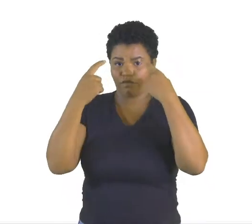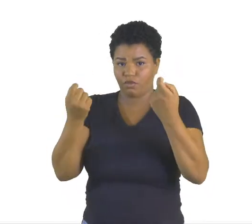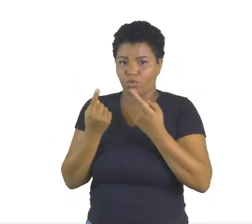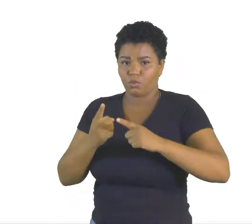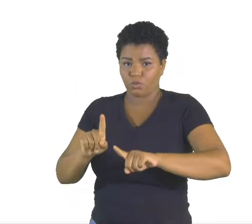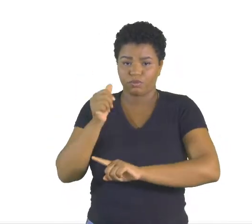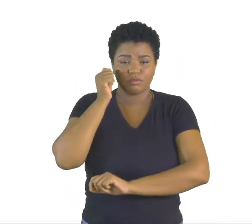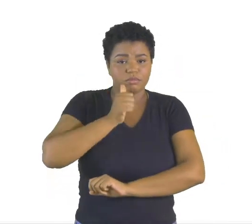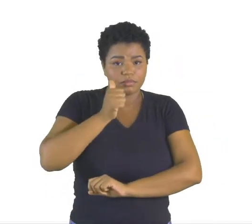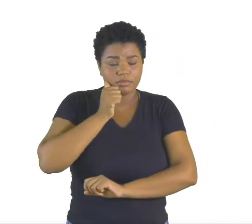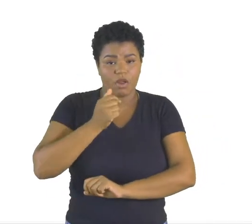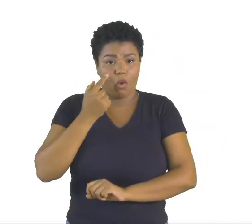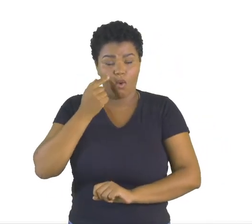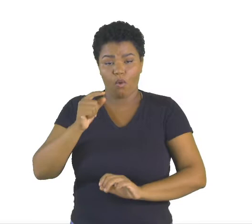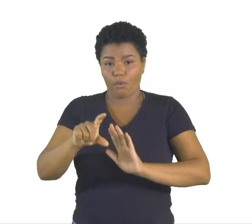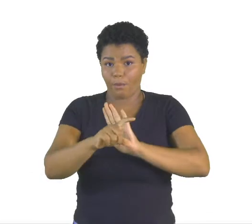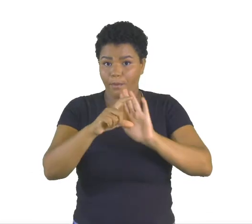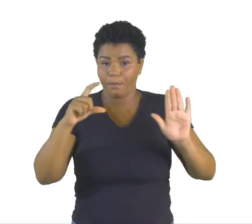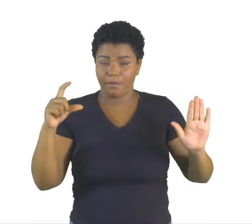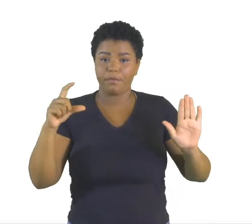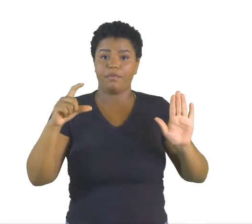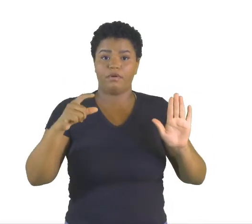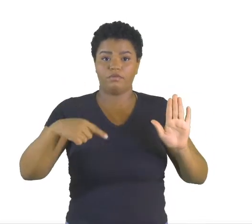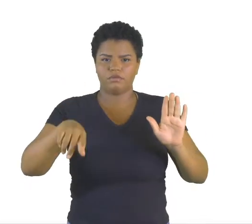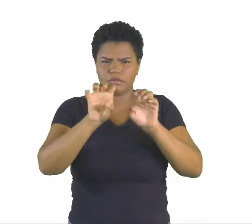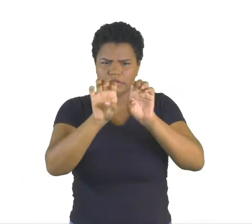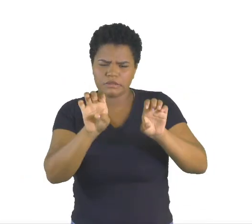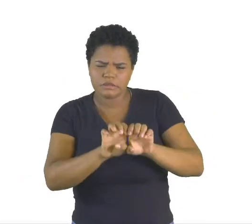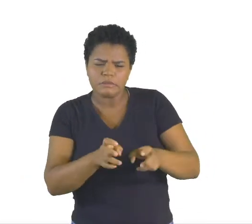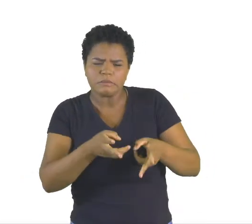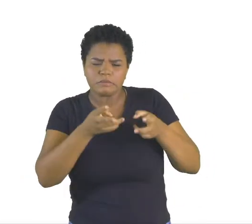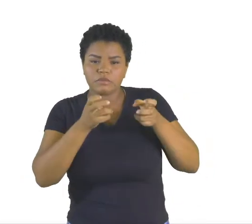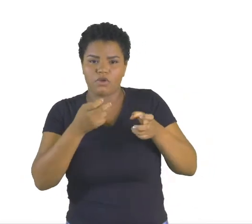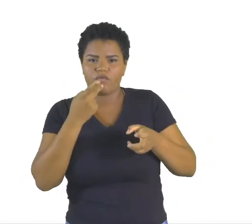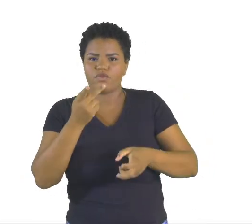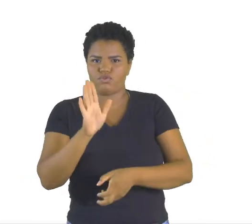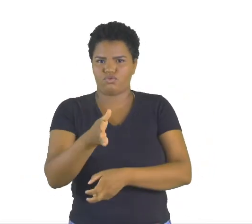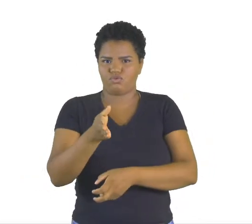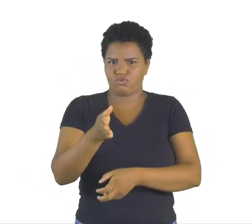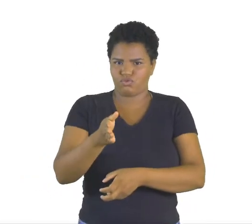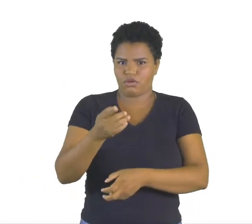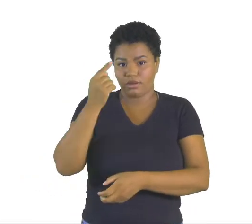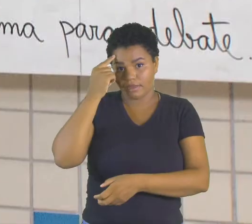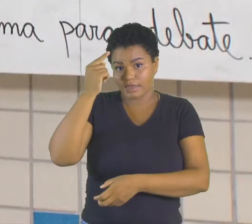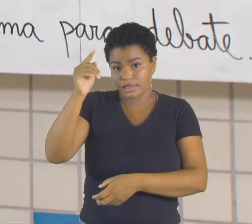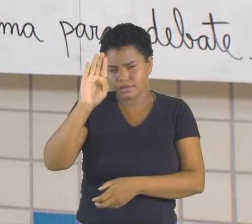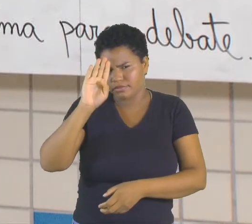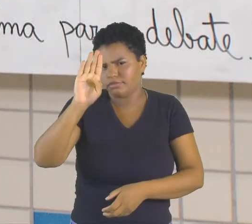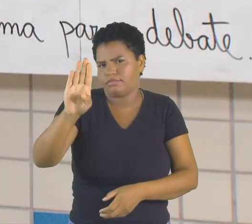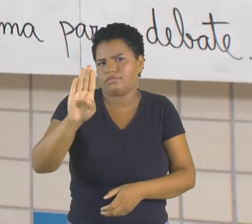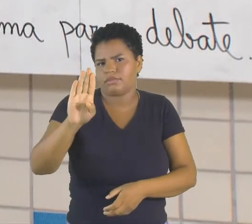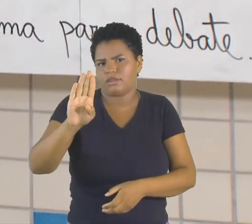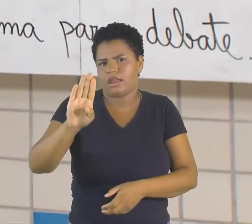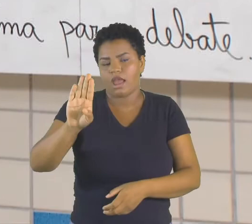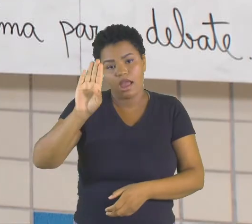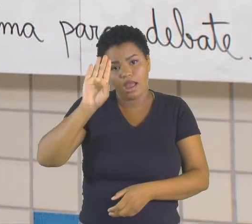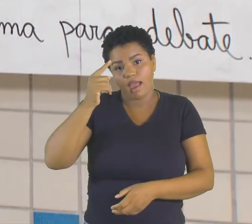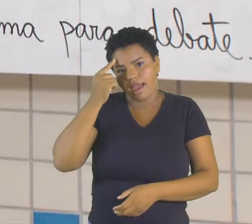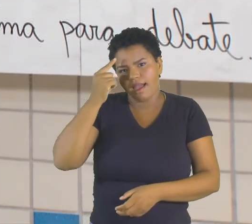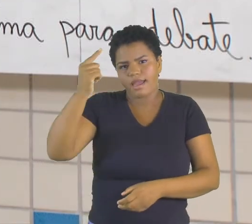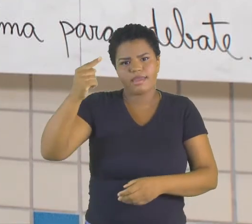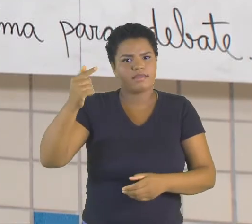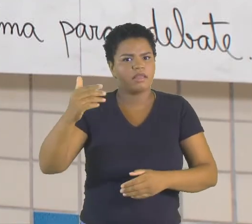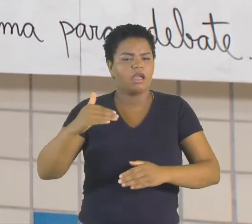esse parágrafo aí para vocês observarem essa estrutura que eu acabei de falar, da ideia núcleo, das ideias secundárias e da